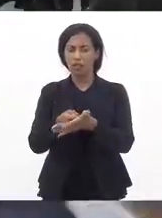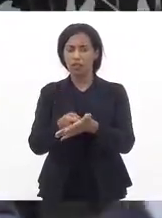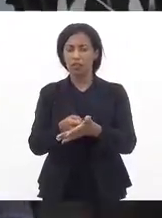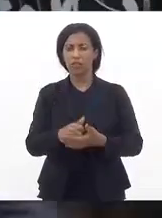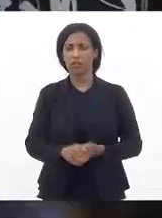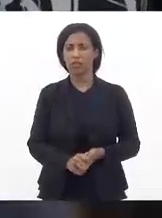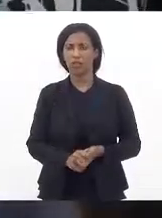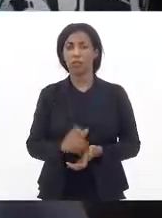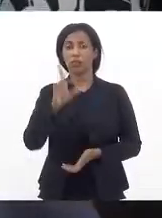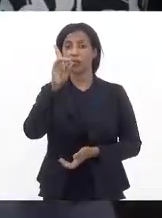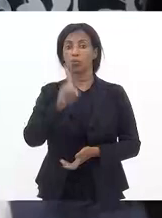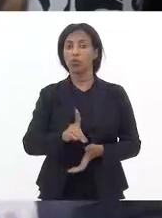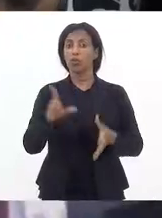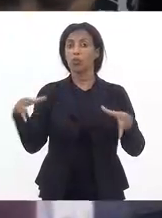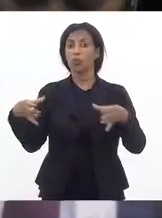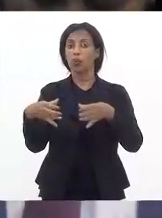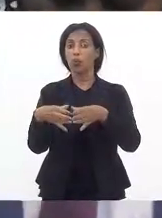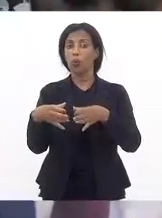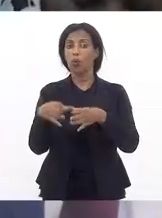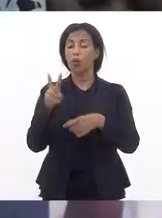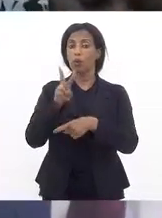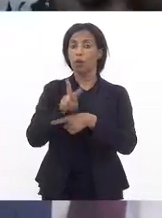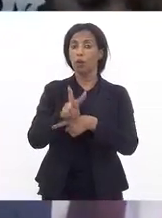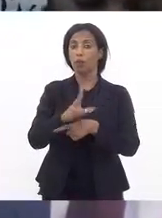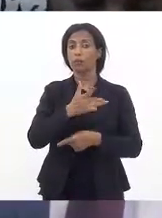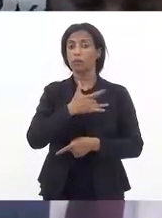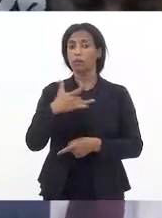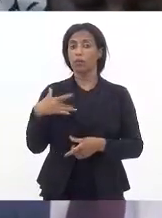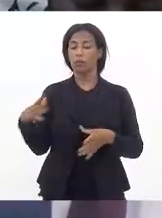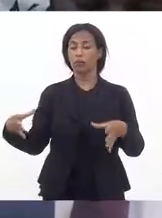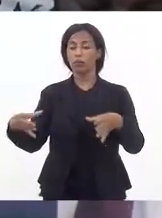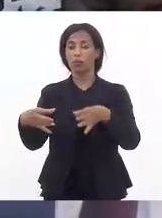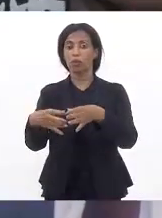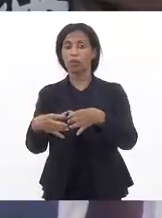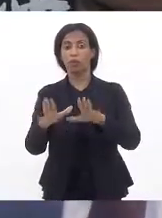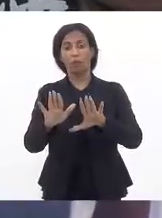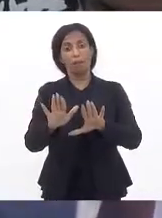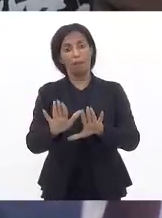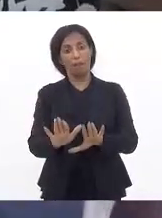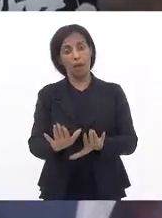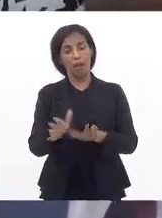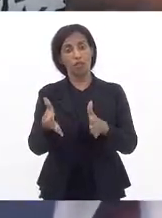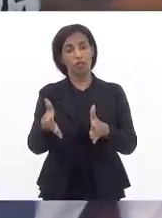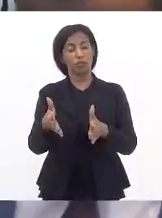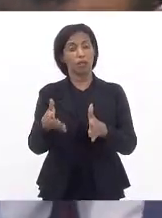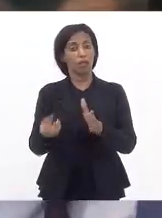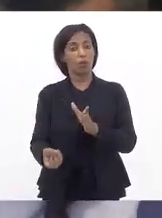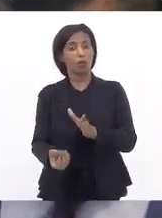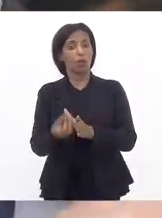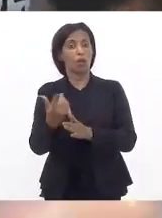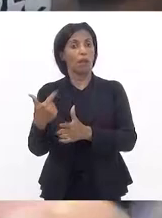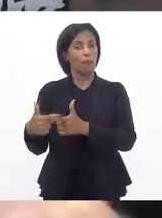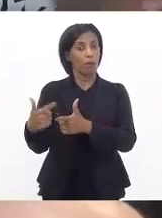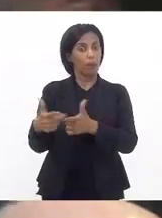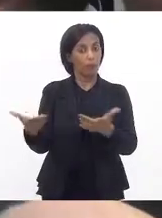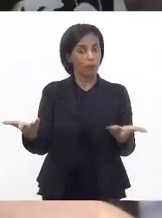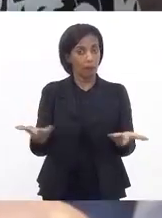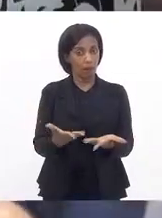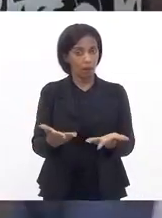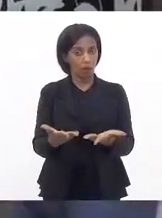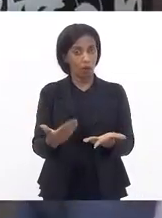das dos direitos coletivos e da proteção à saúde coletiva mas para para não criar uma polêmica agora